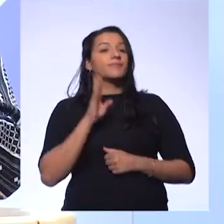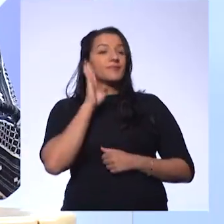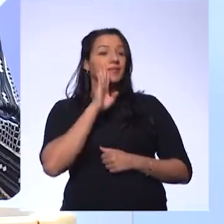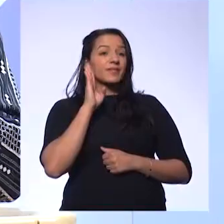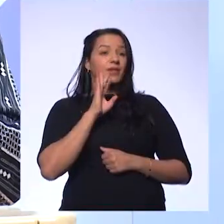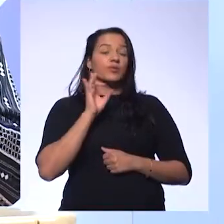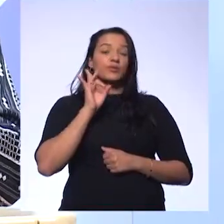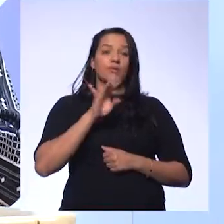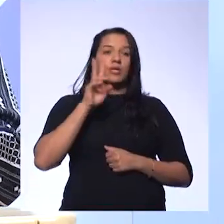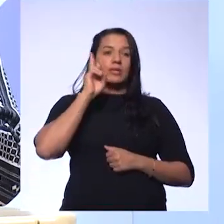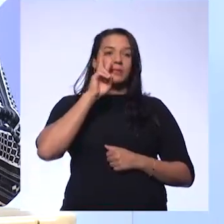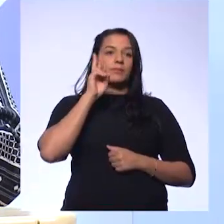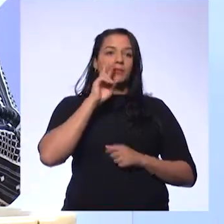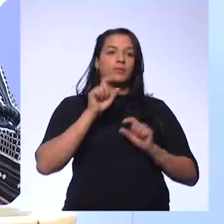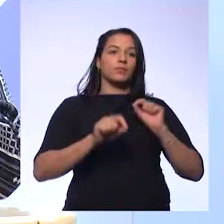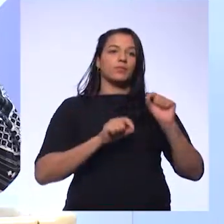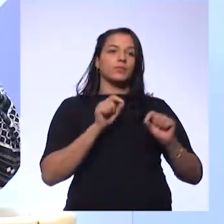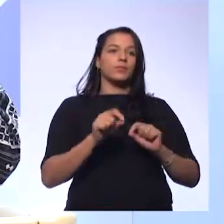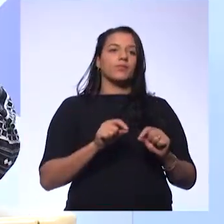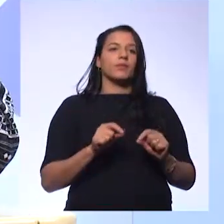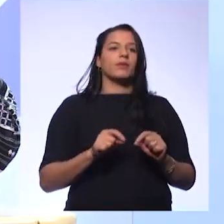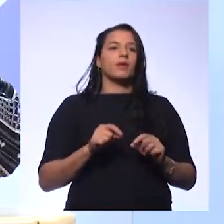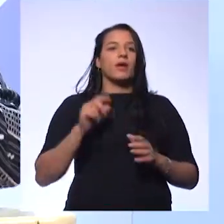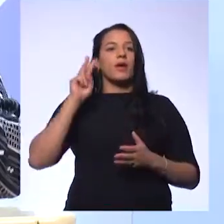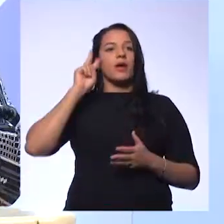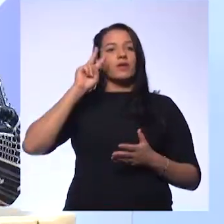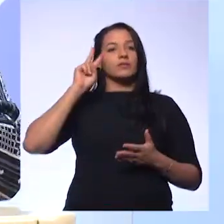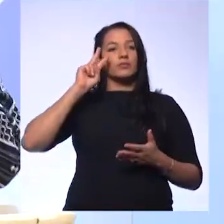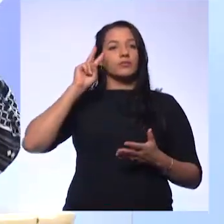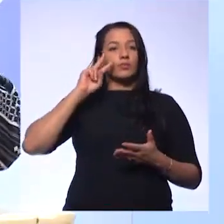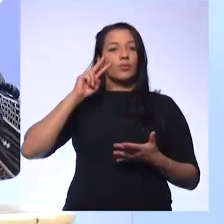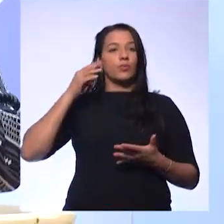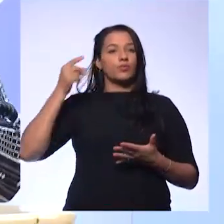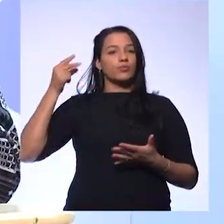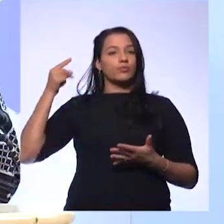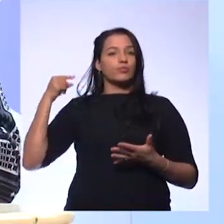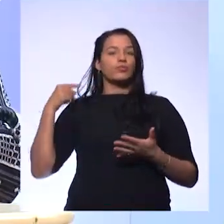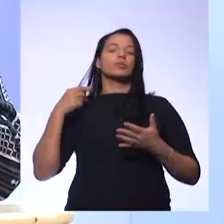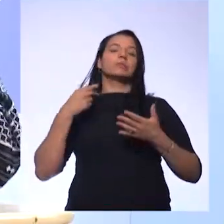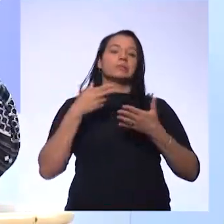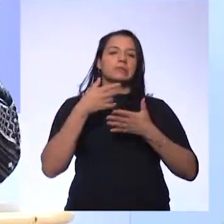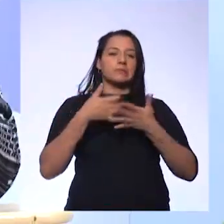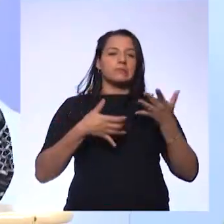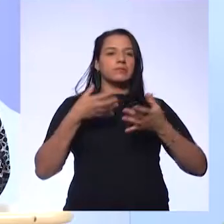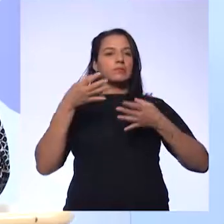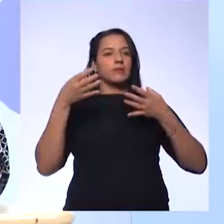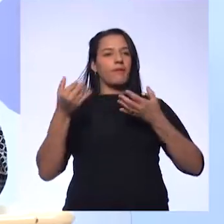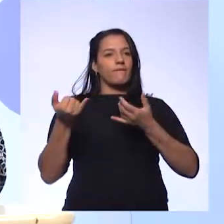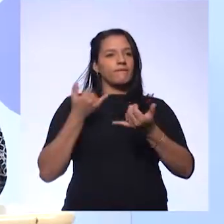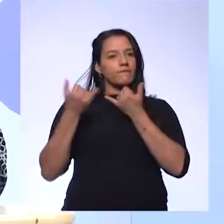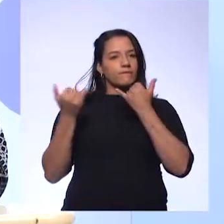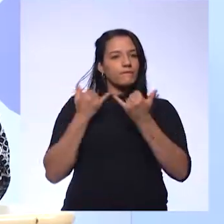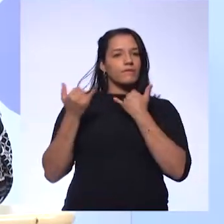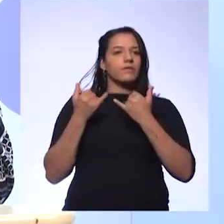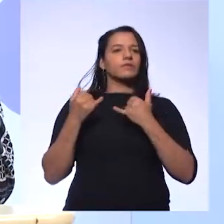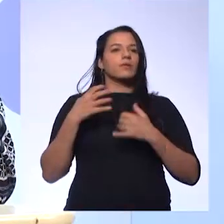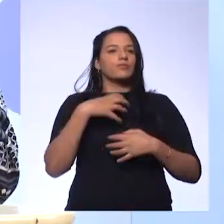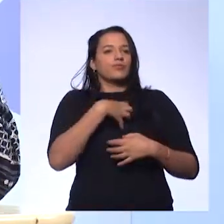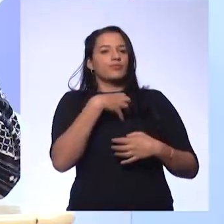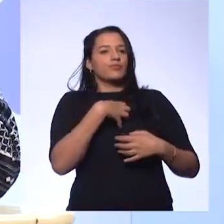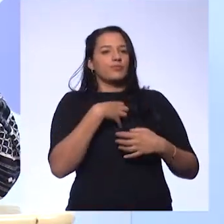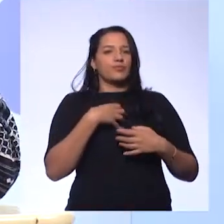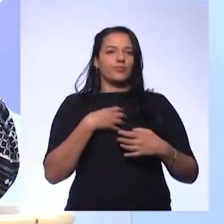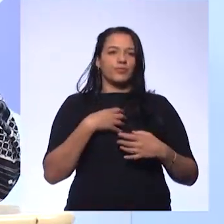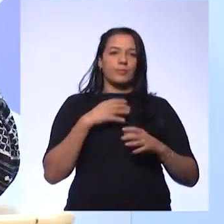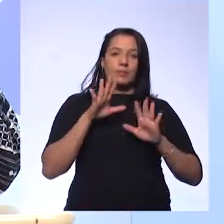só lembrando aí, é história contemporânea, tem muito assunto, mexe com a nossa sensibilidade,